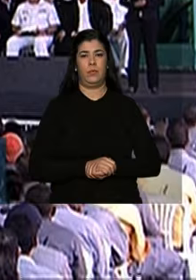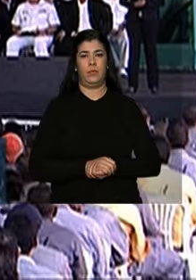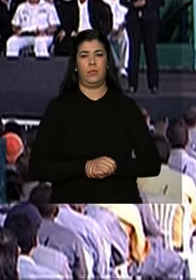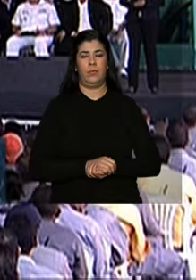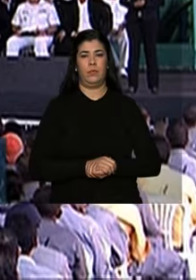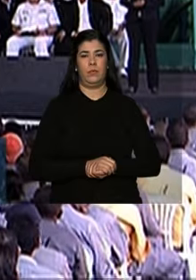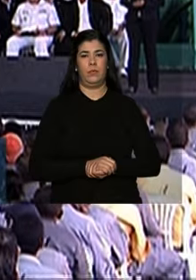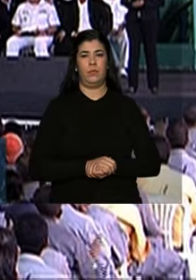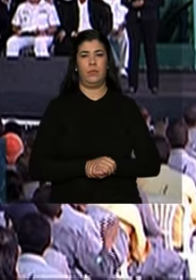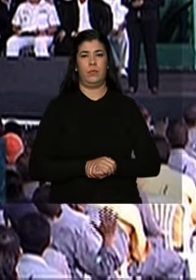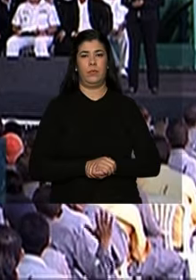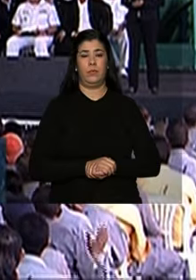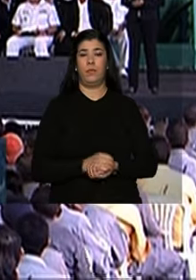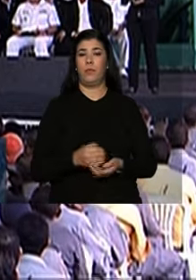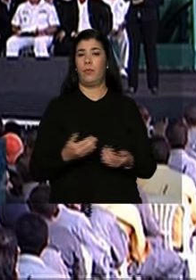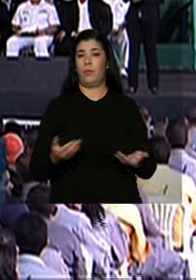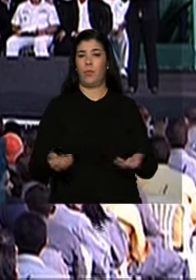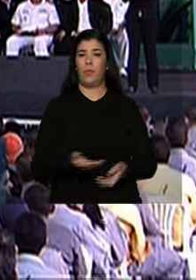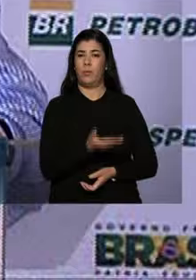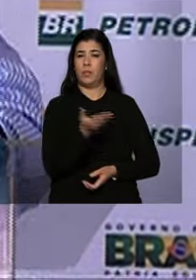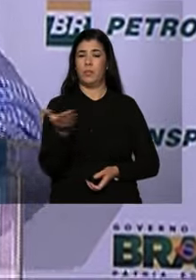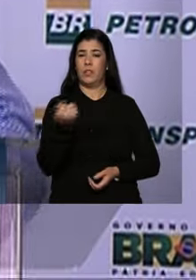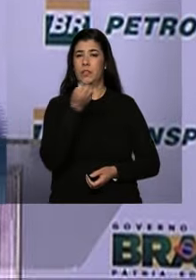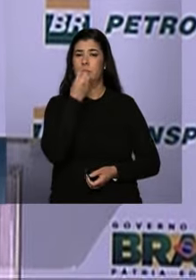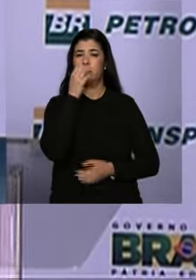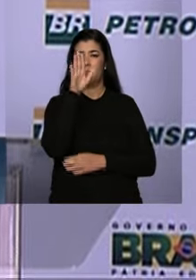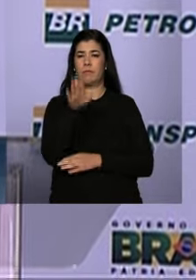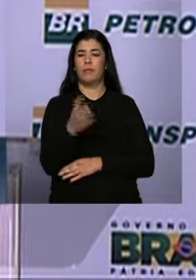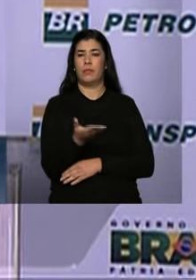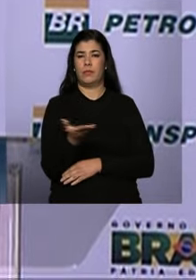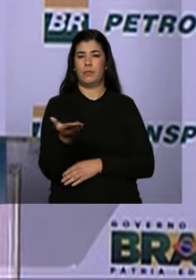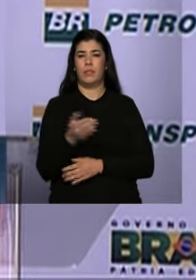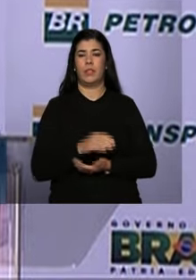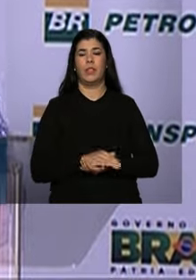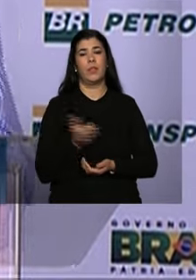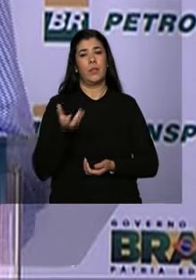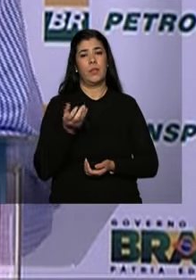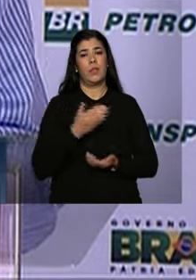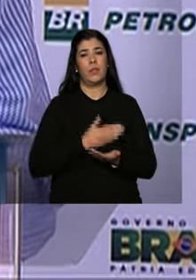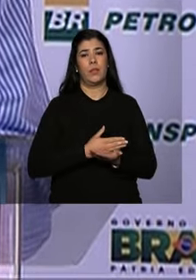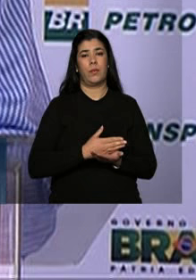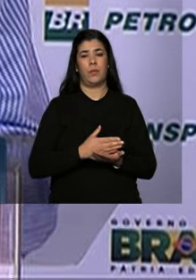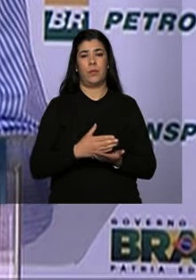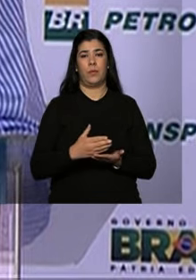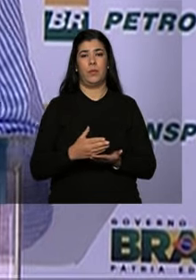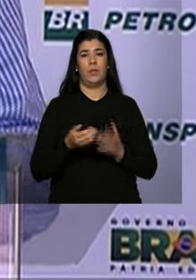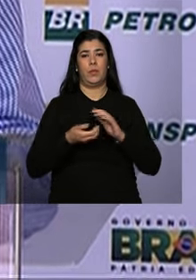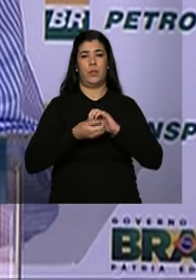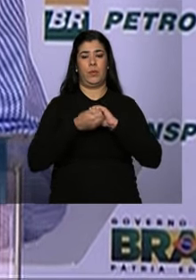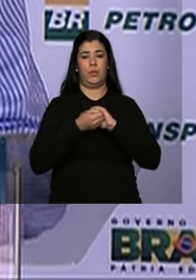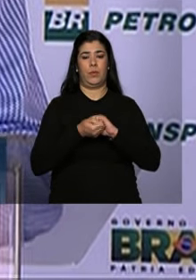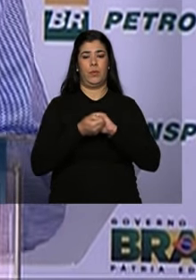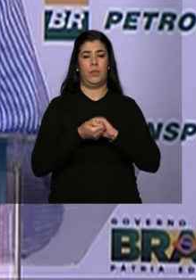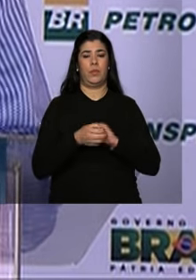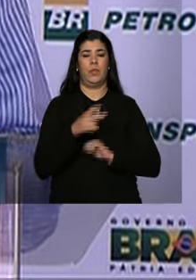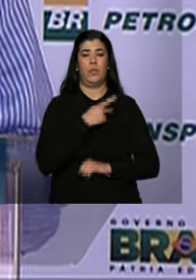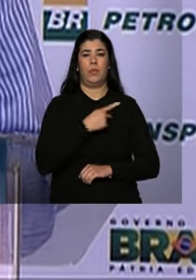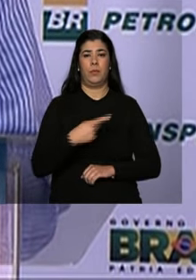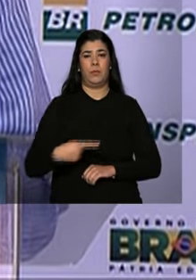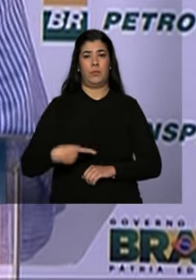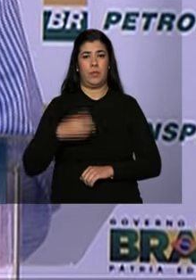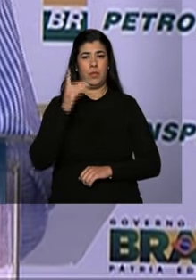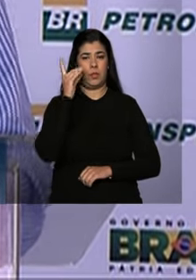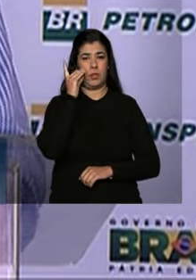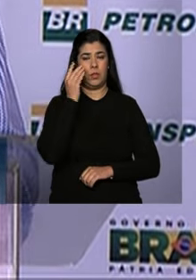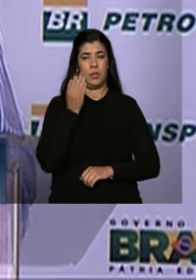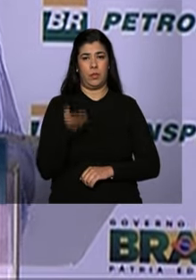Bom, pelo horário já boa tarde, né? Boa tarde a todas, a todos. Eu gostaria de inicialmente saudar a nossa presidenta Dilma